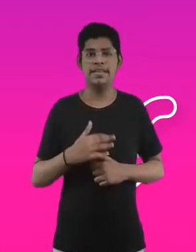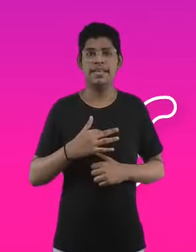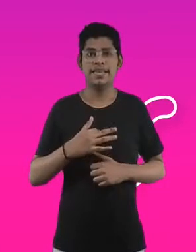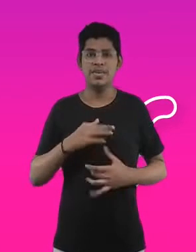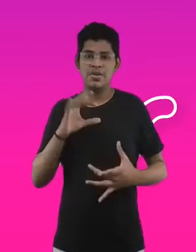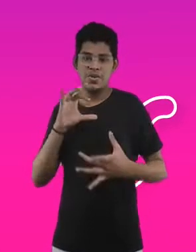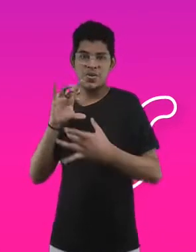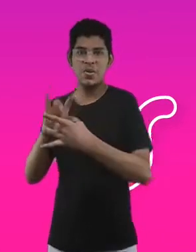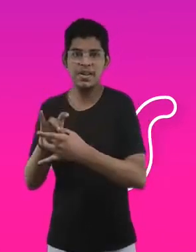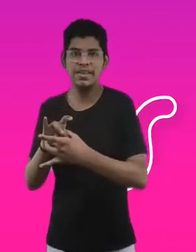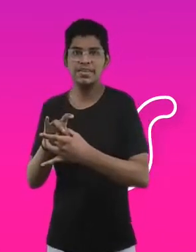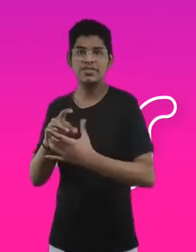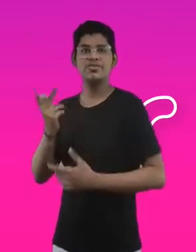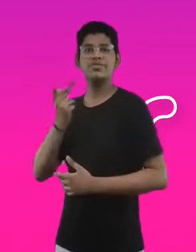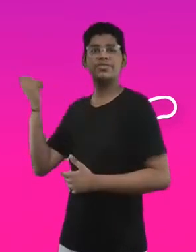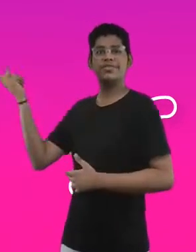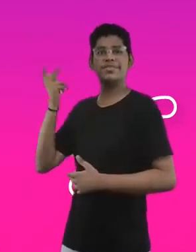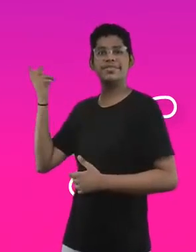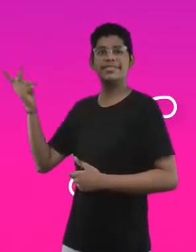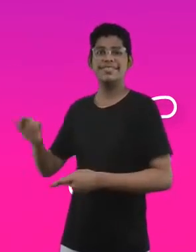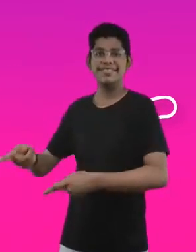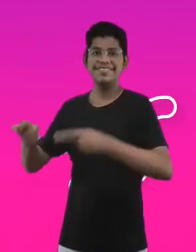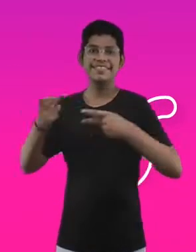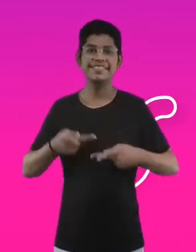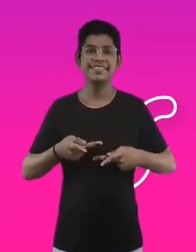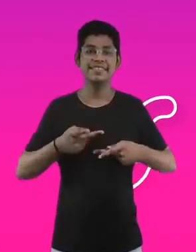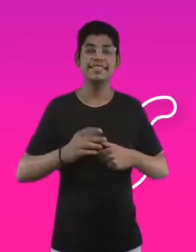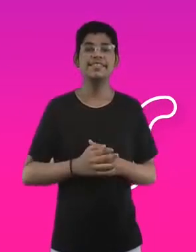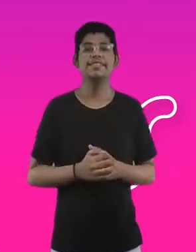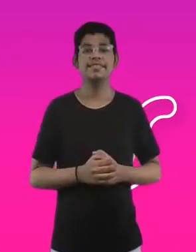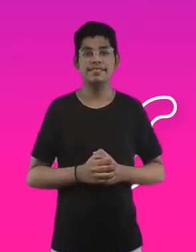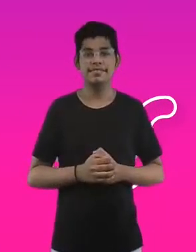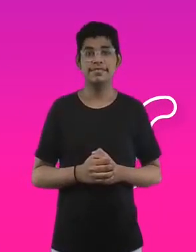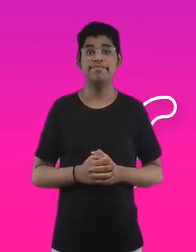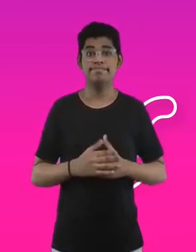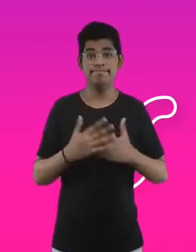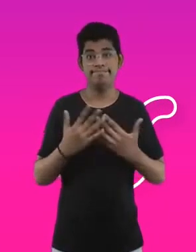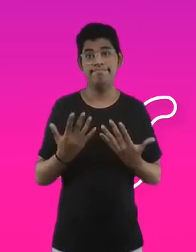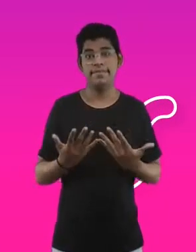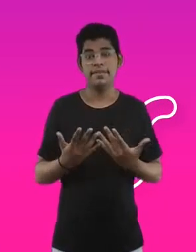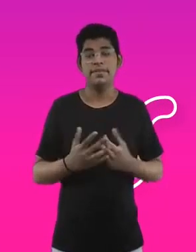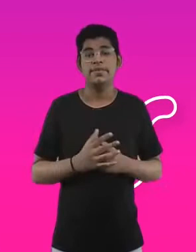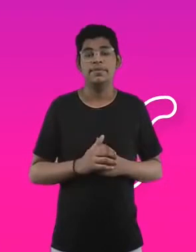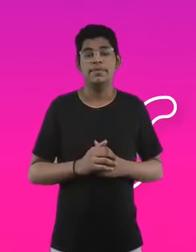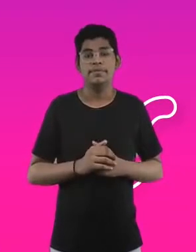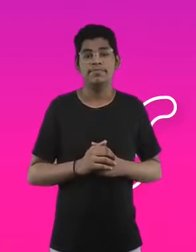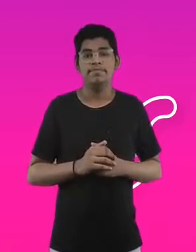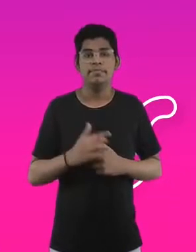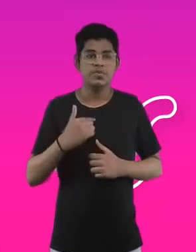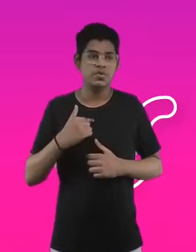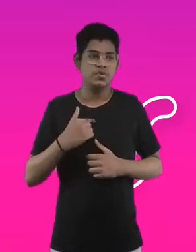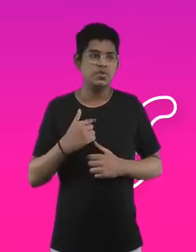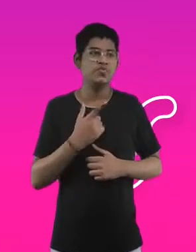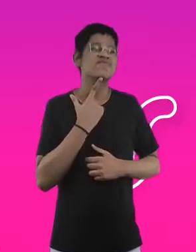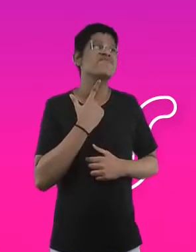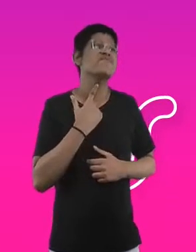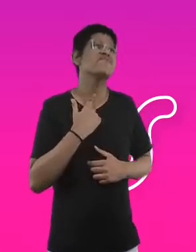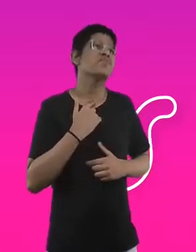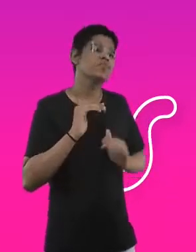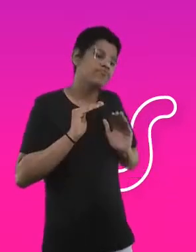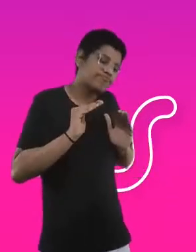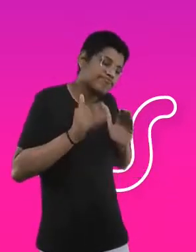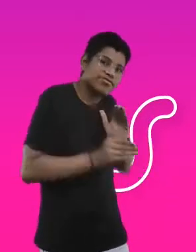eu expressei isso. Enfim, vamos mergulhar aqui direto no